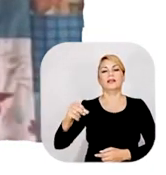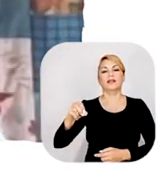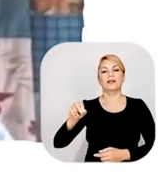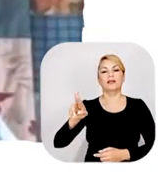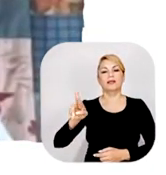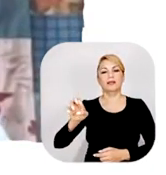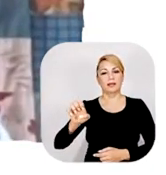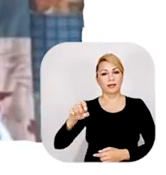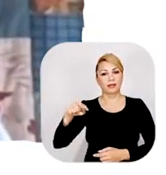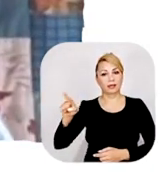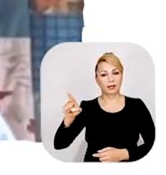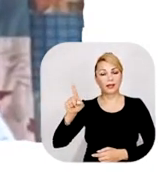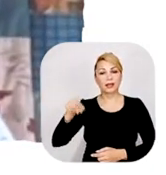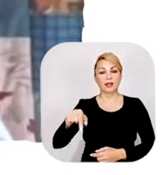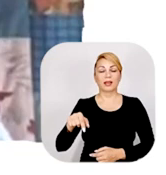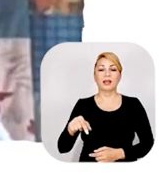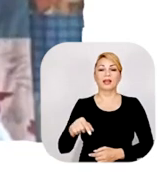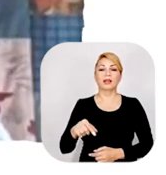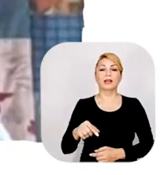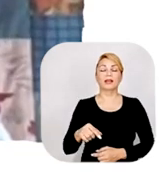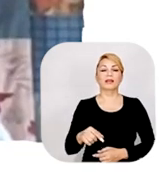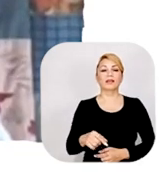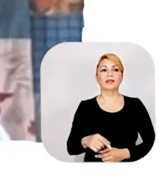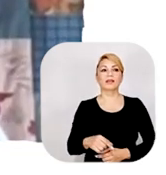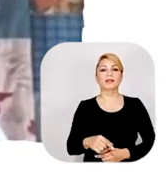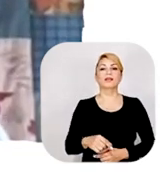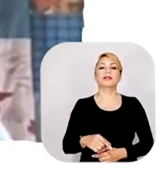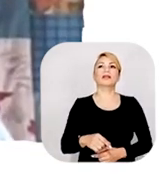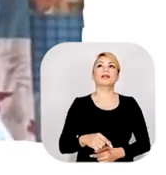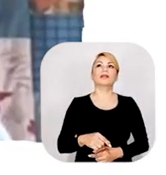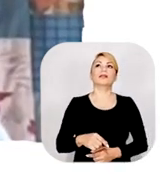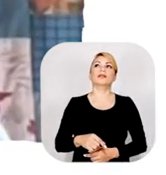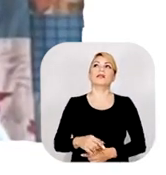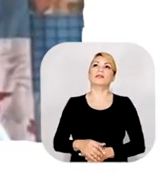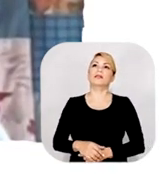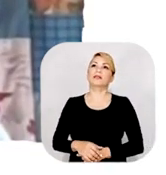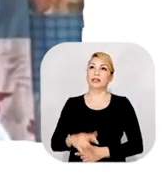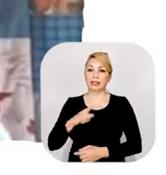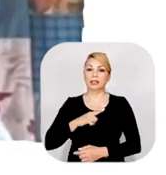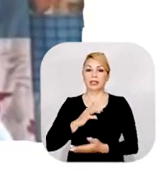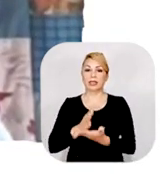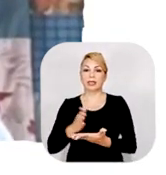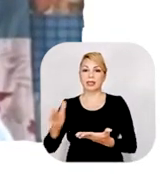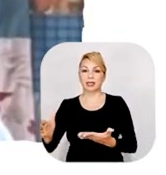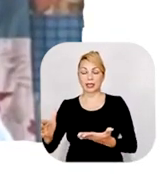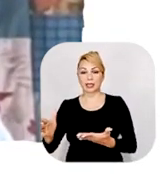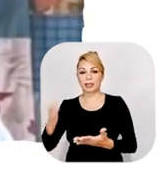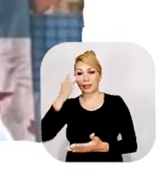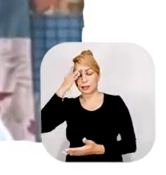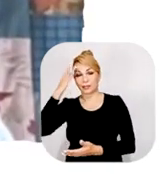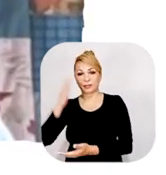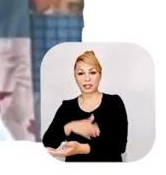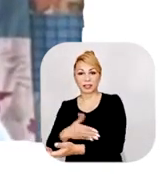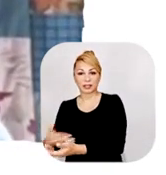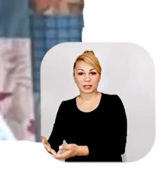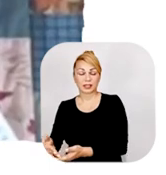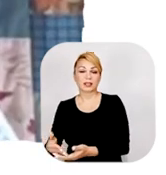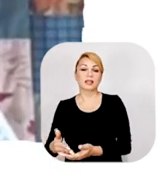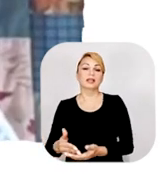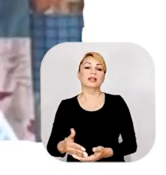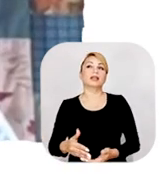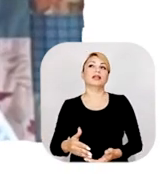alguma parte dessa região, incluindo o Rio Branco, Rio Mequens, Rio Corumbiara, Rio Pimenta